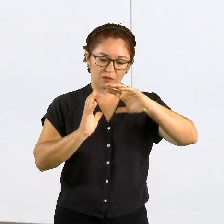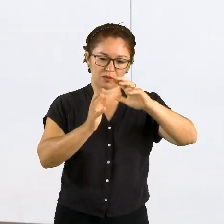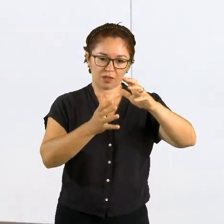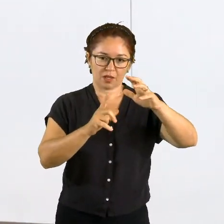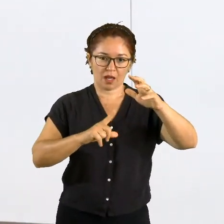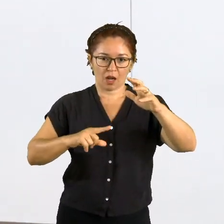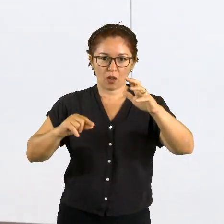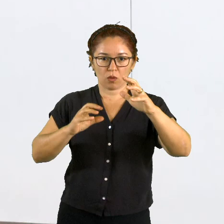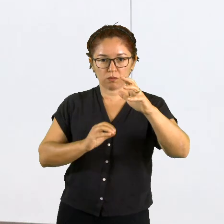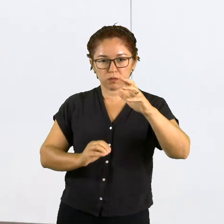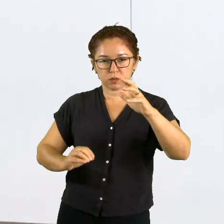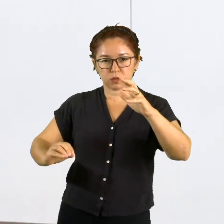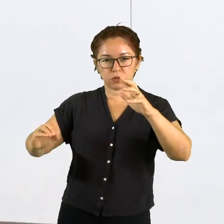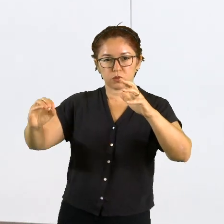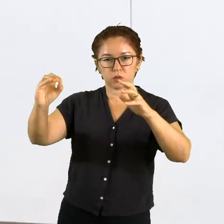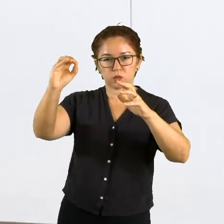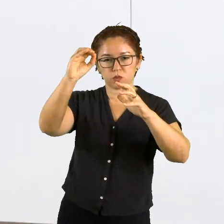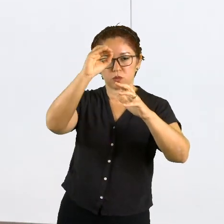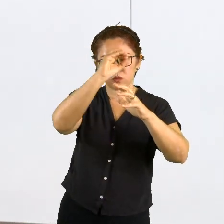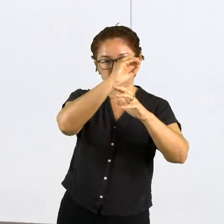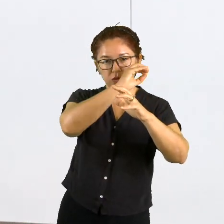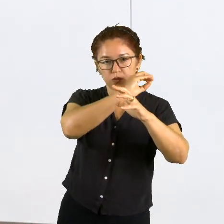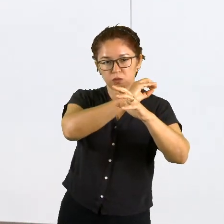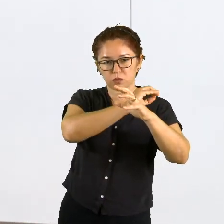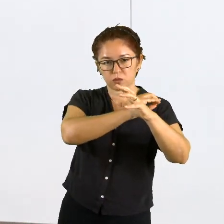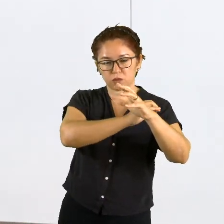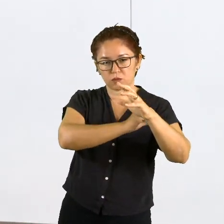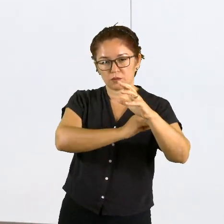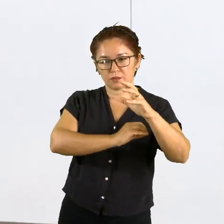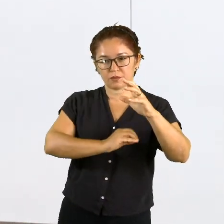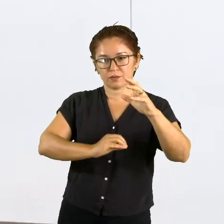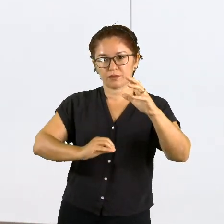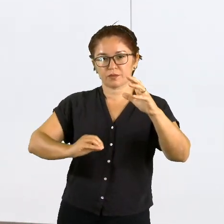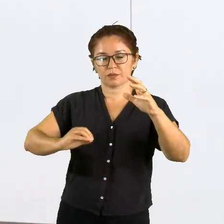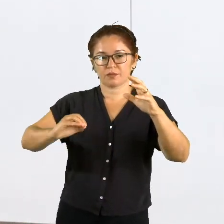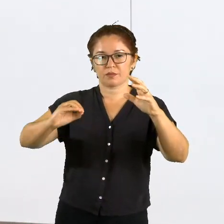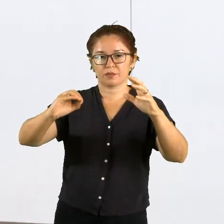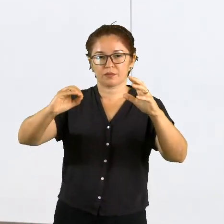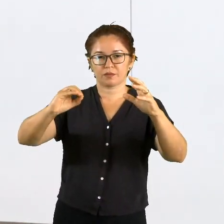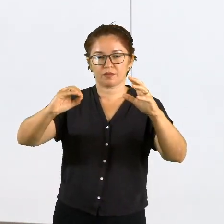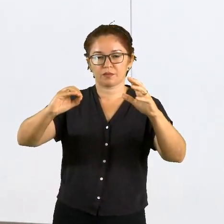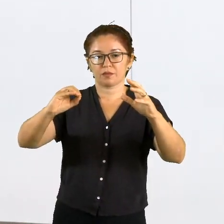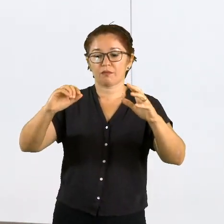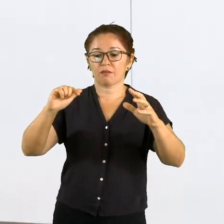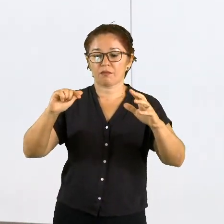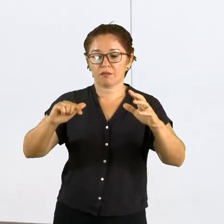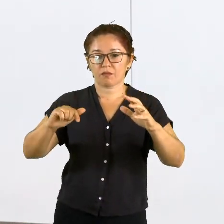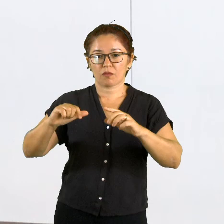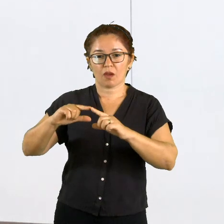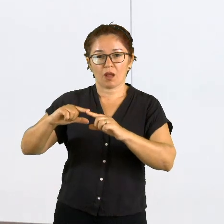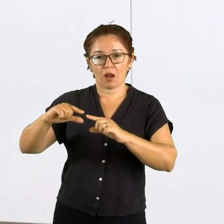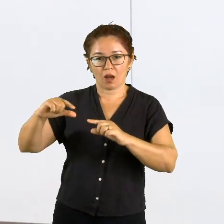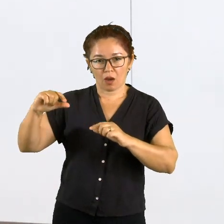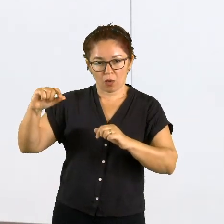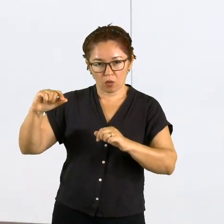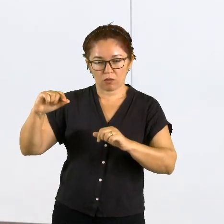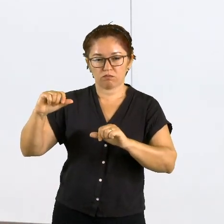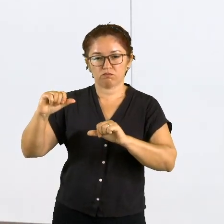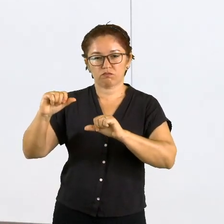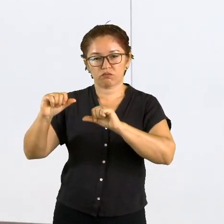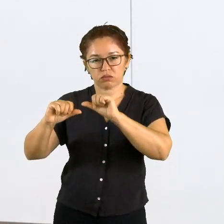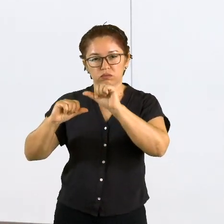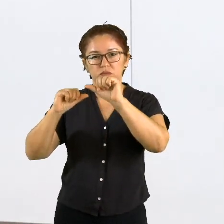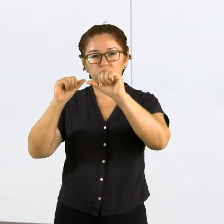mês sinódico, que é o período de tempo que uma fase da Lua demora para se repetir. Então, a